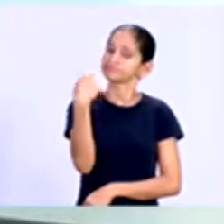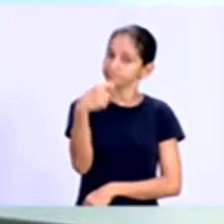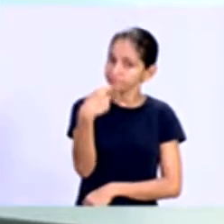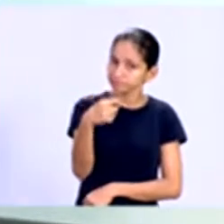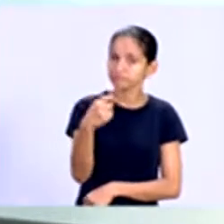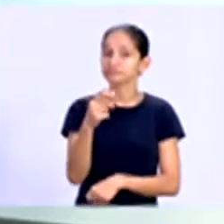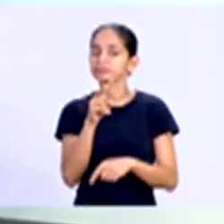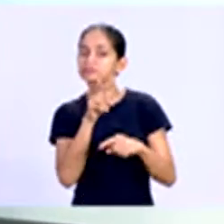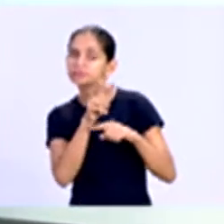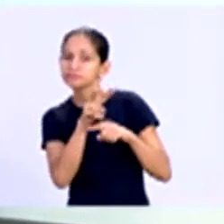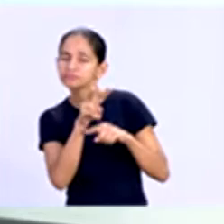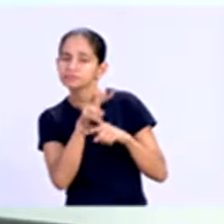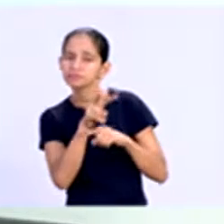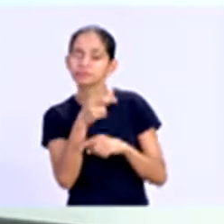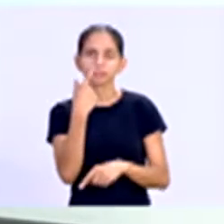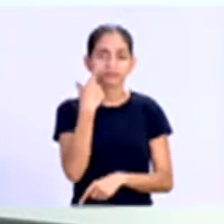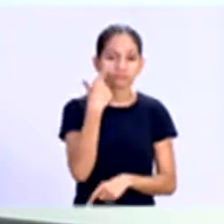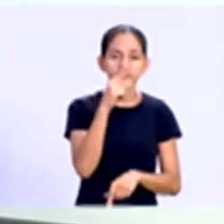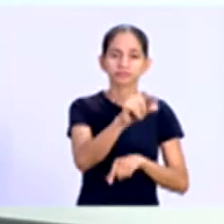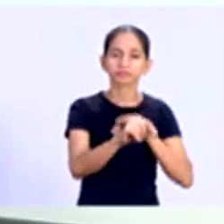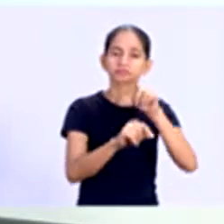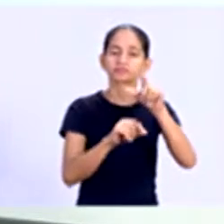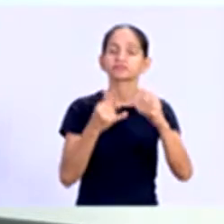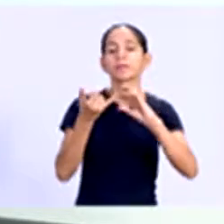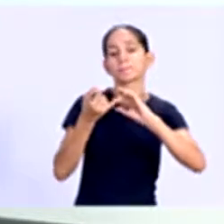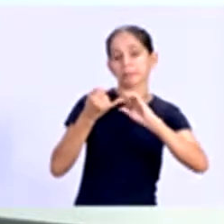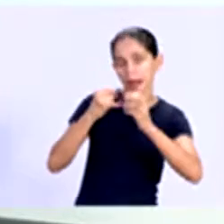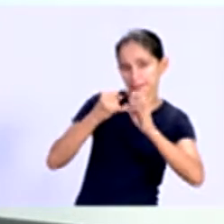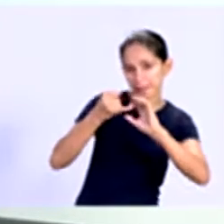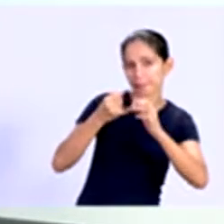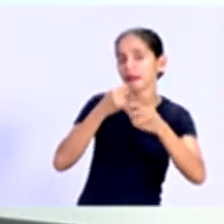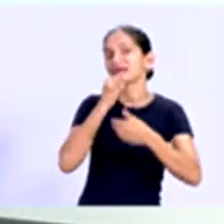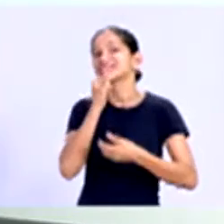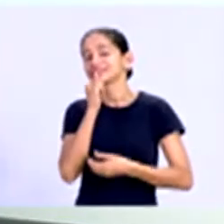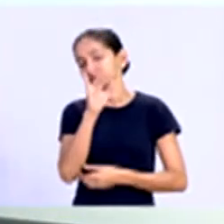UPR alguém para escolher os feijões.